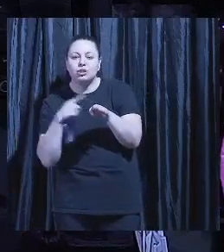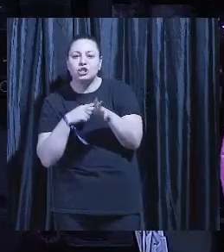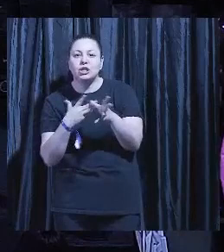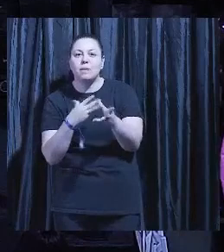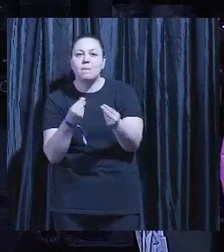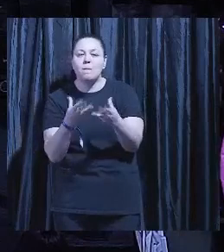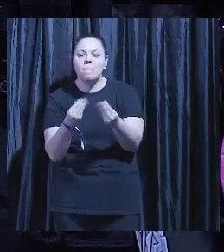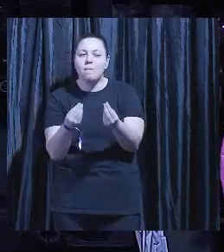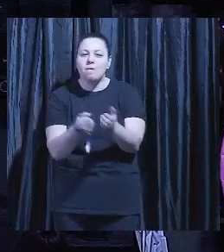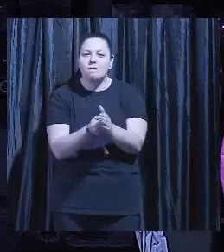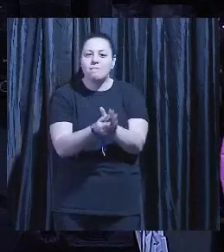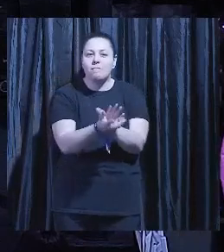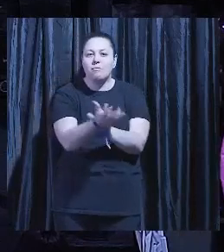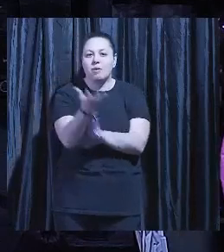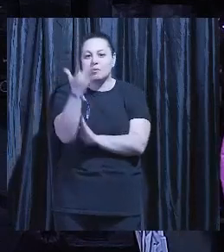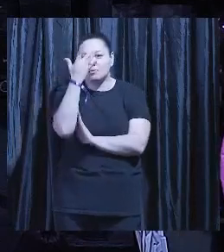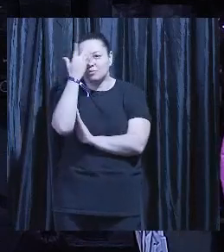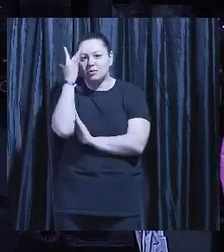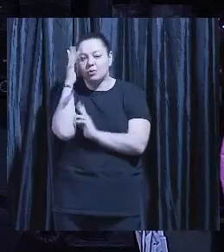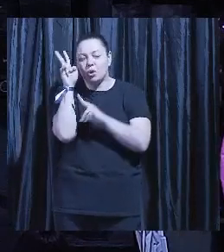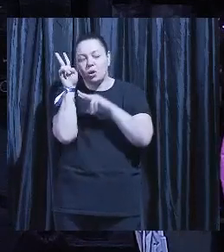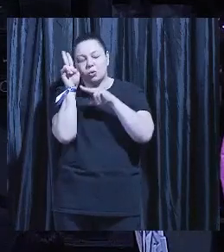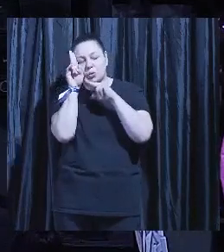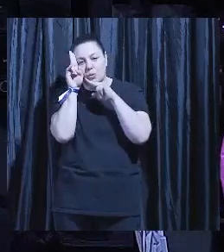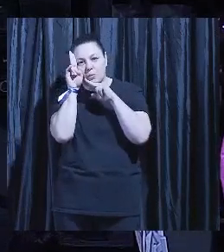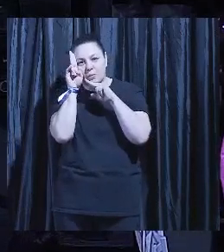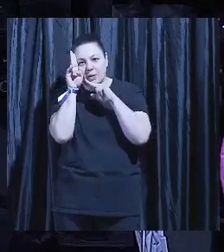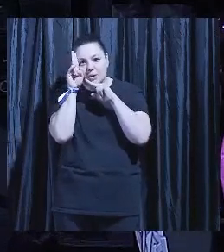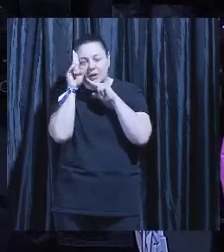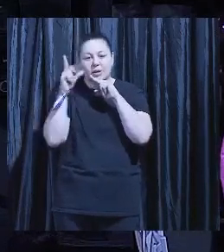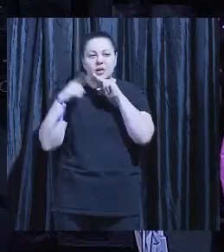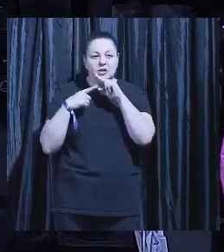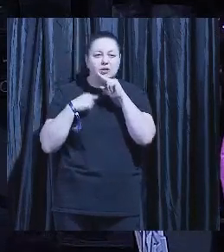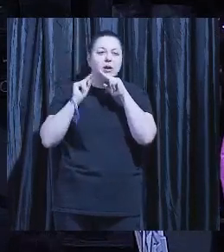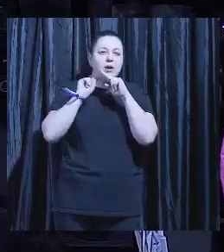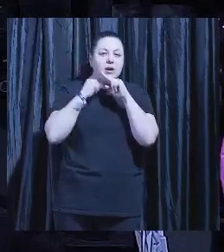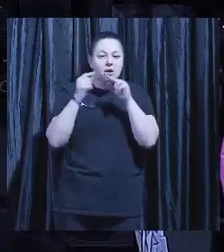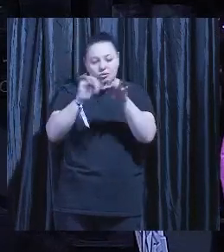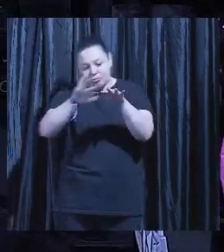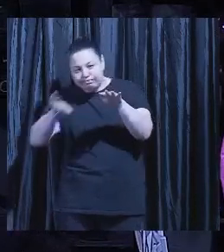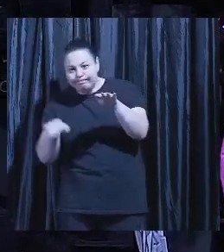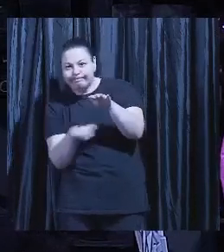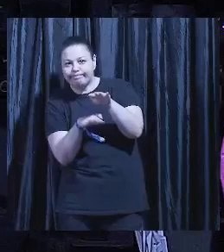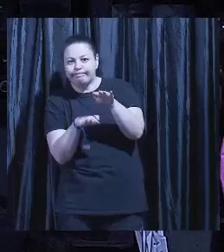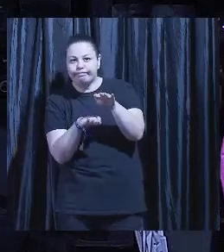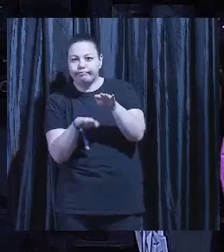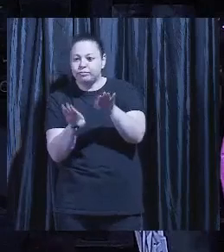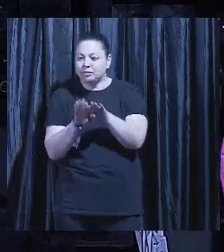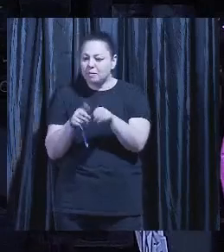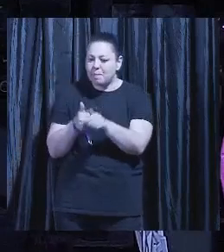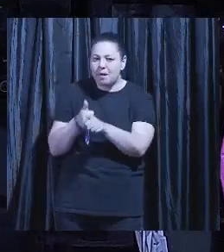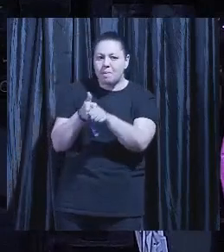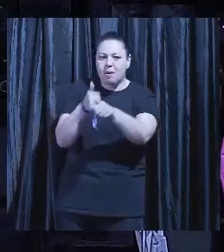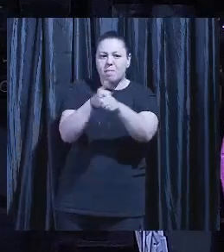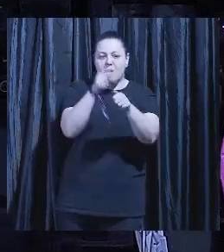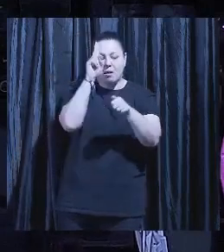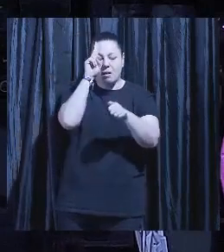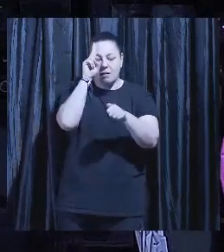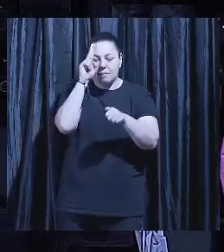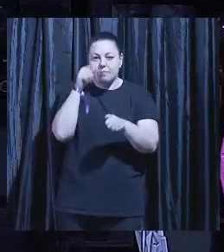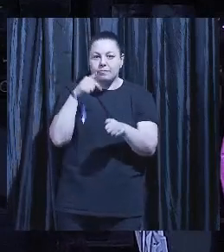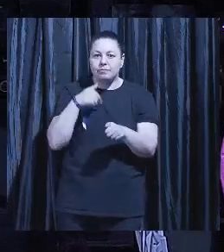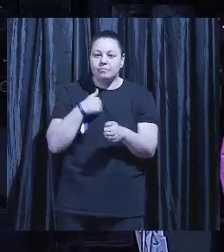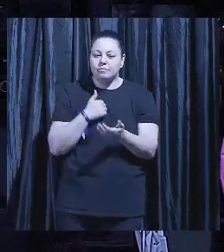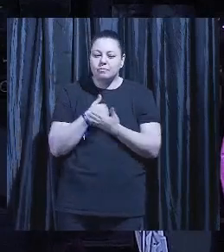pessoas. Era gente dormindo embaixo e no meio do lixo para todos os lados. Eu comecei a apertar